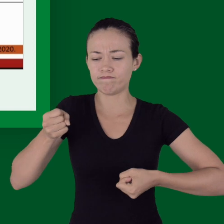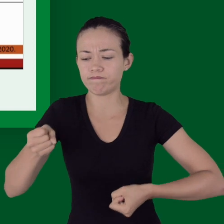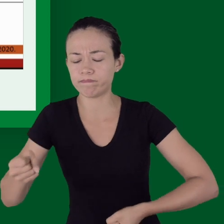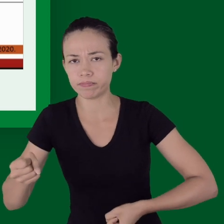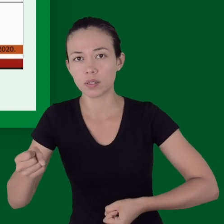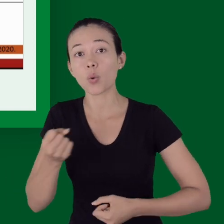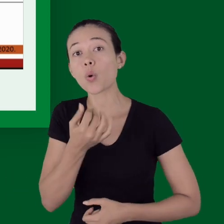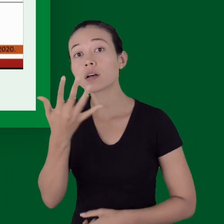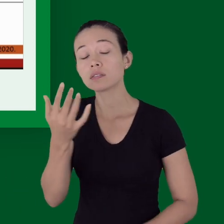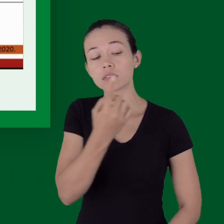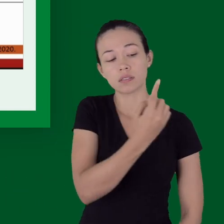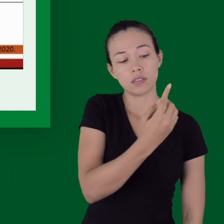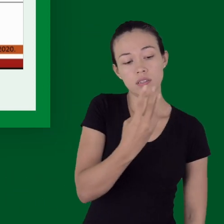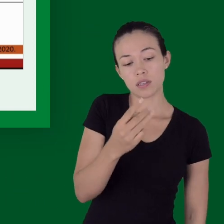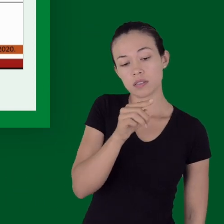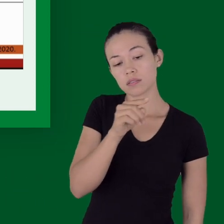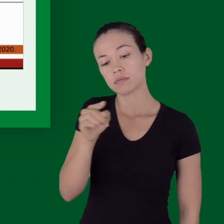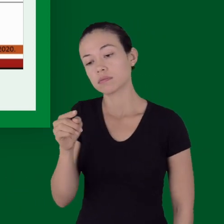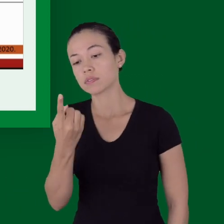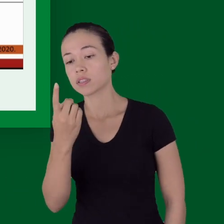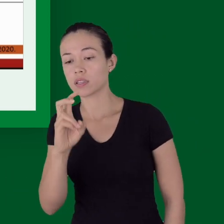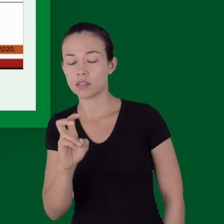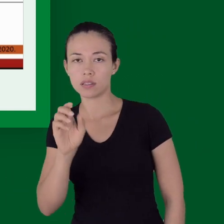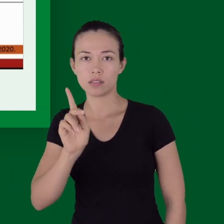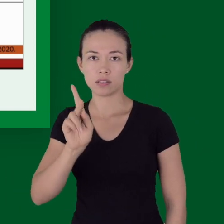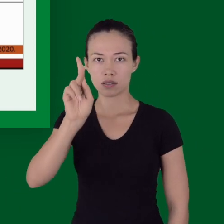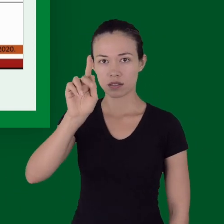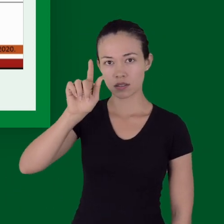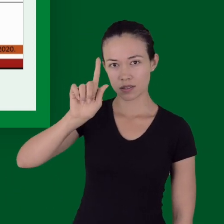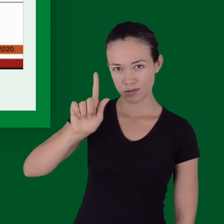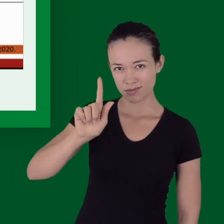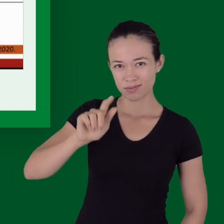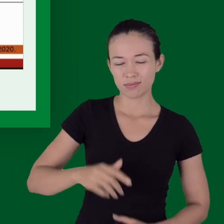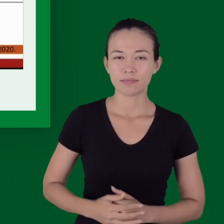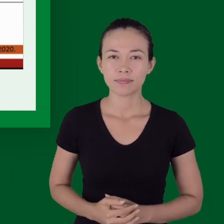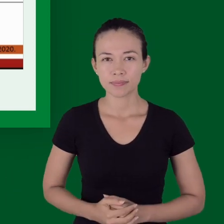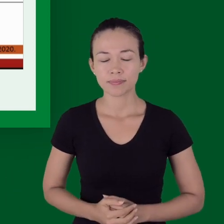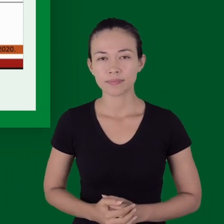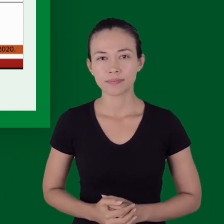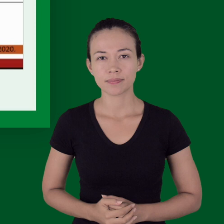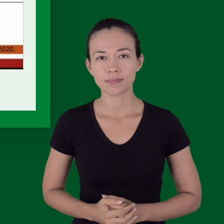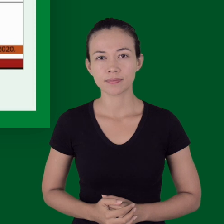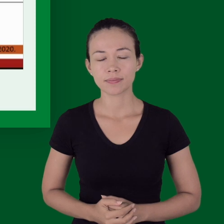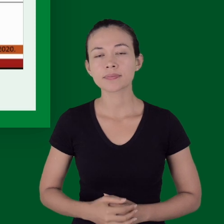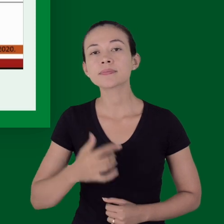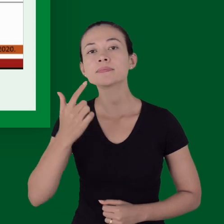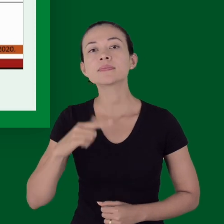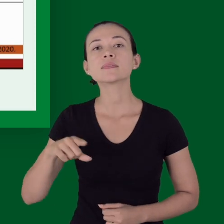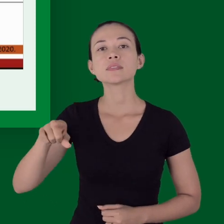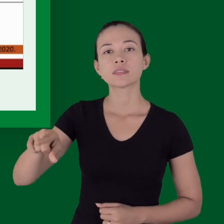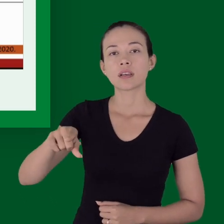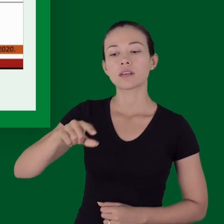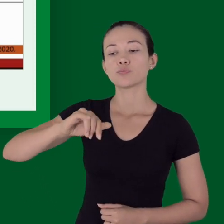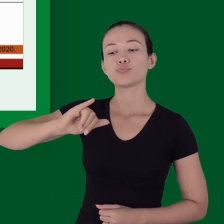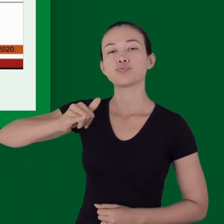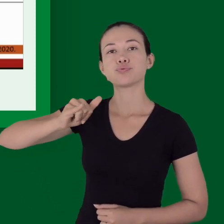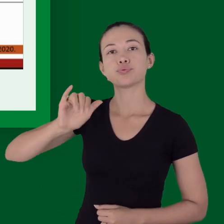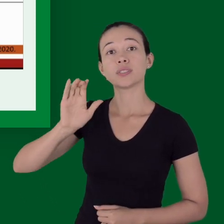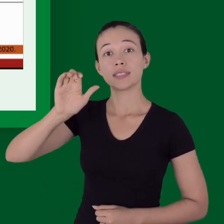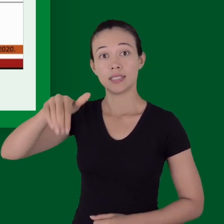Aplicar um peso, uma pressão nas pás de 13 a 15 quilos. os níveis de energia